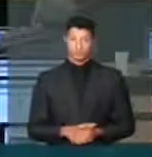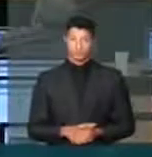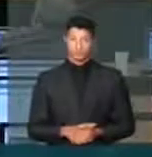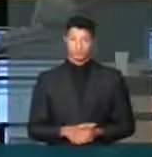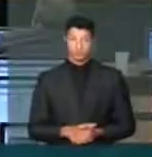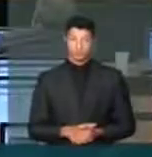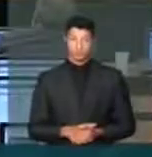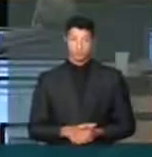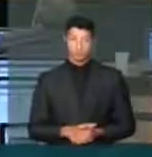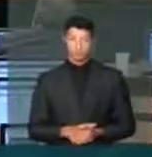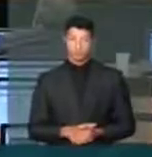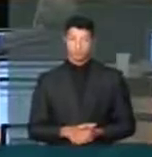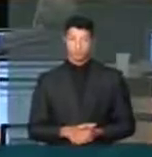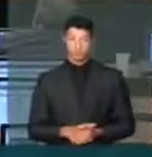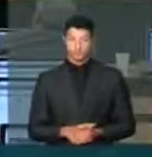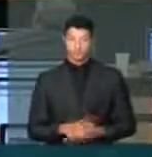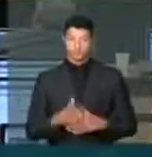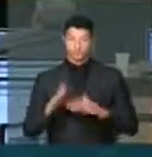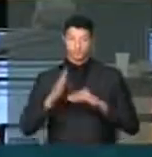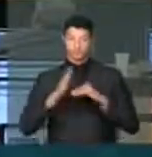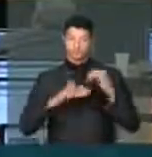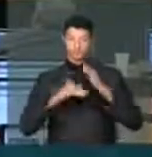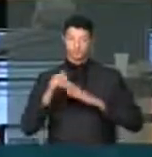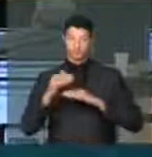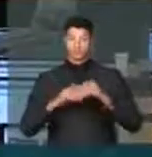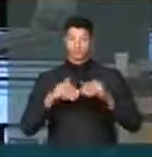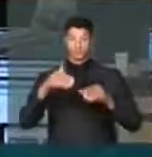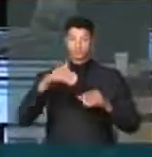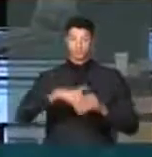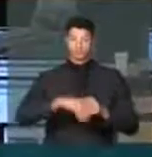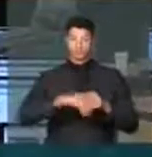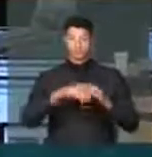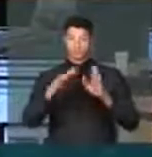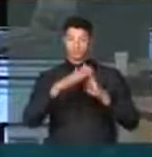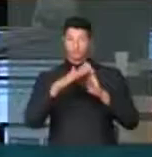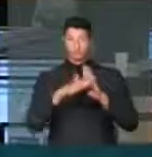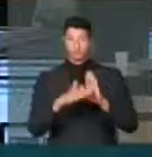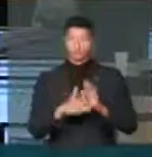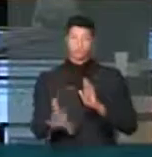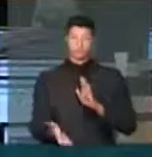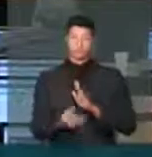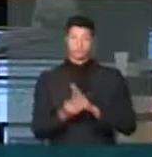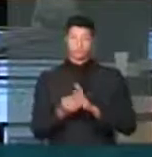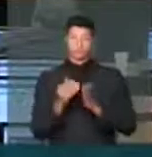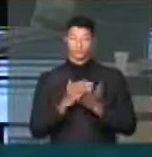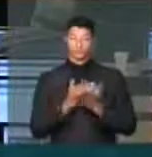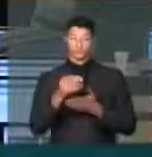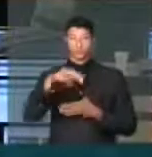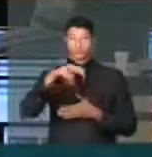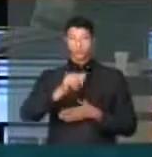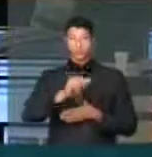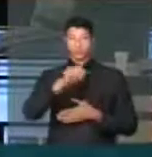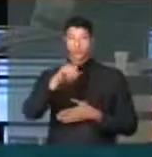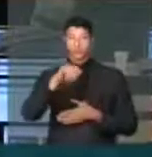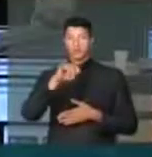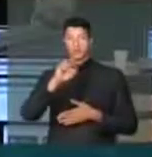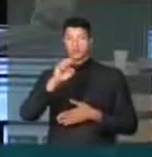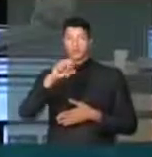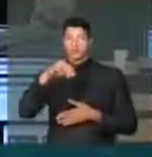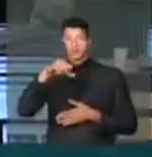sobre a alusão ao voto em lista e a contribuição que isso teria dado ao surgimento do nazismo. Na verdade,